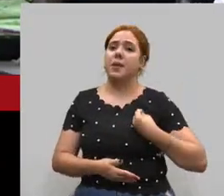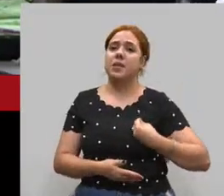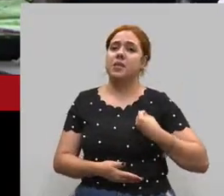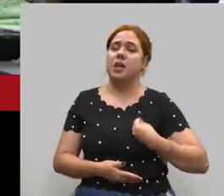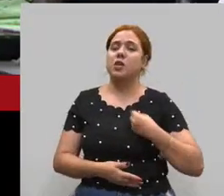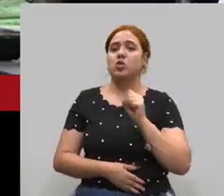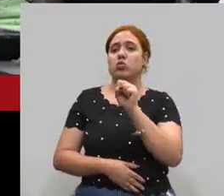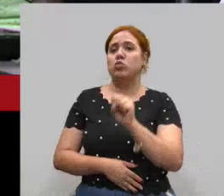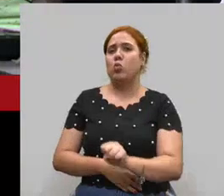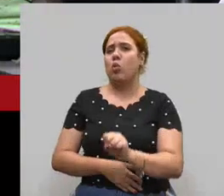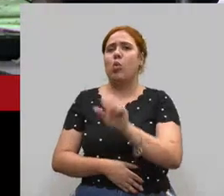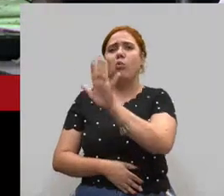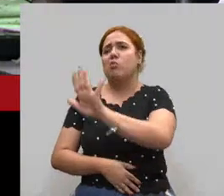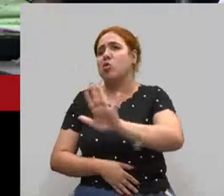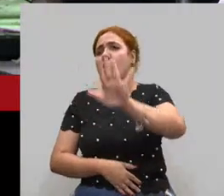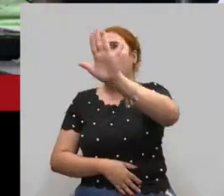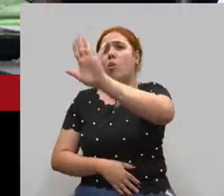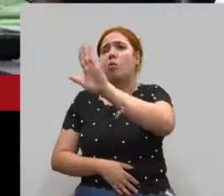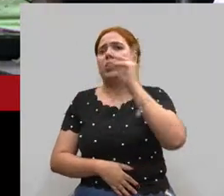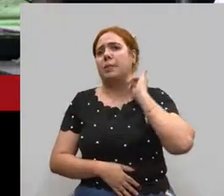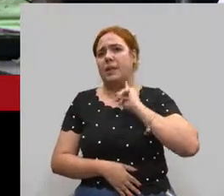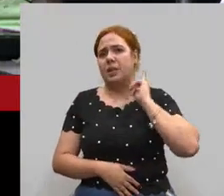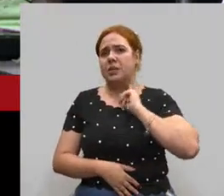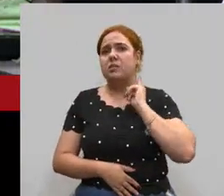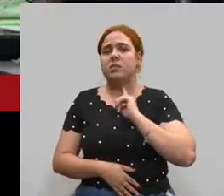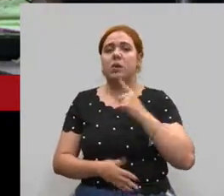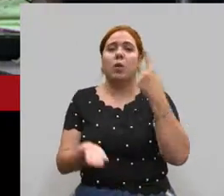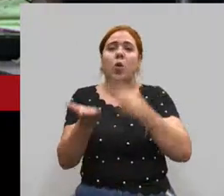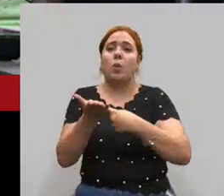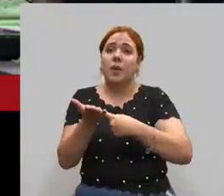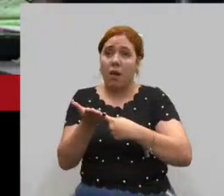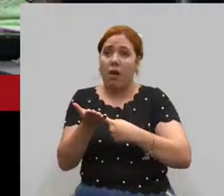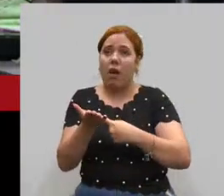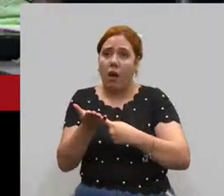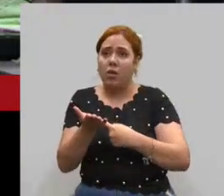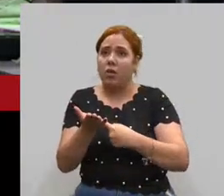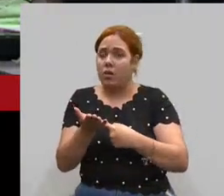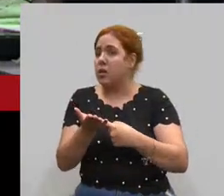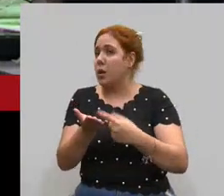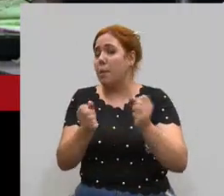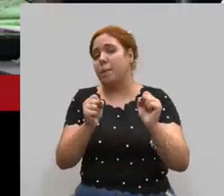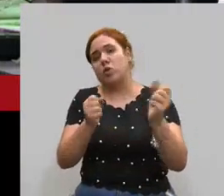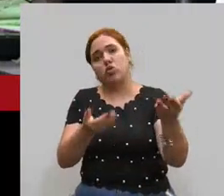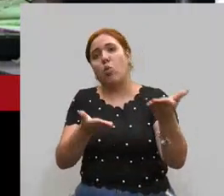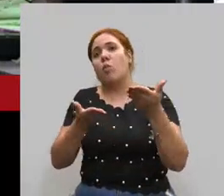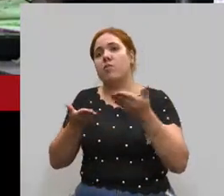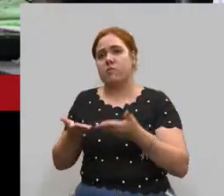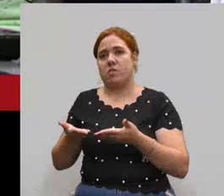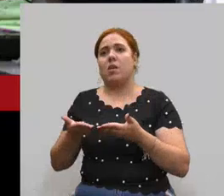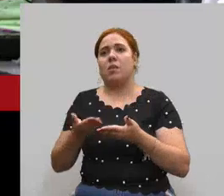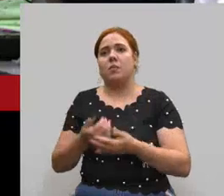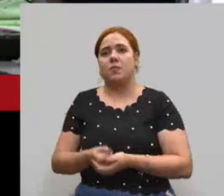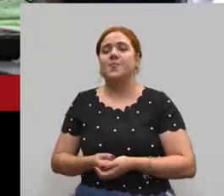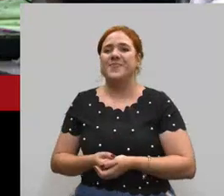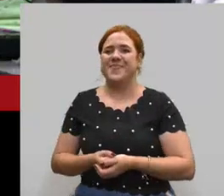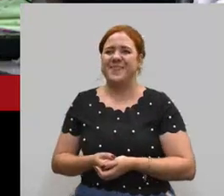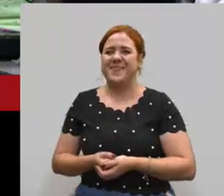vocês podem marcar a data aí já convidando jacutin de Ouro Fino de Monte chão todas da região